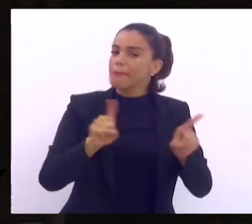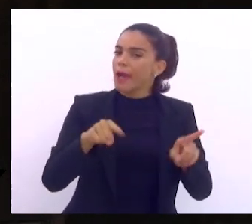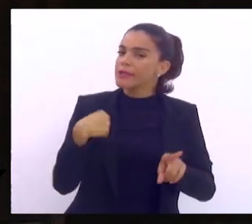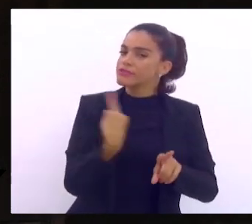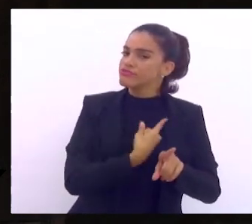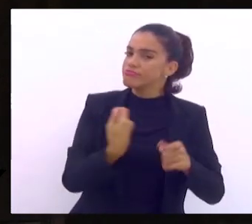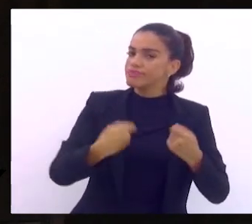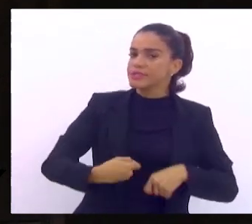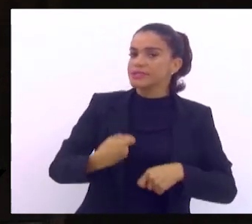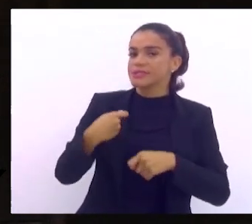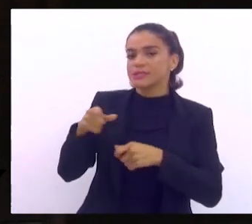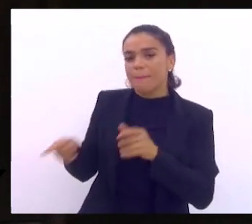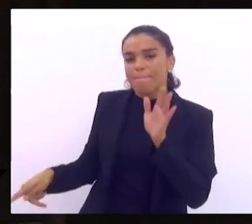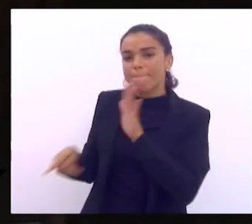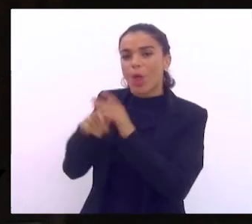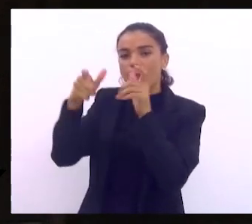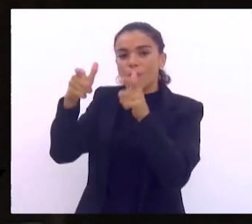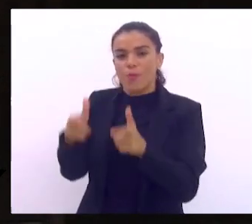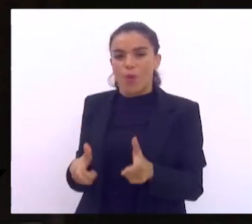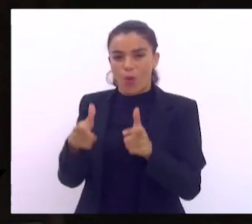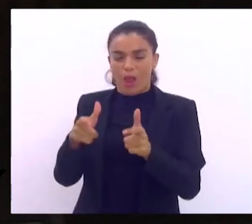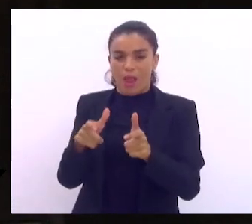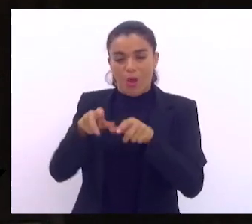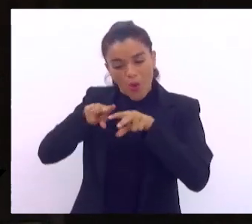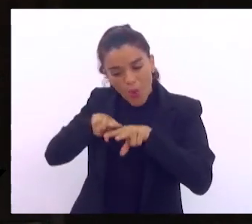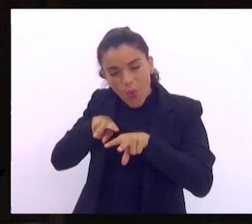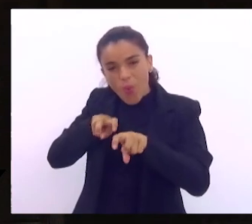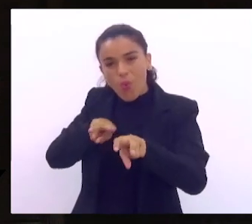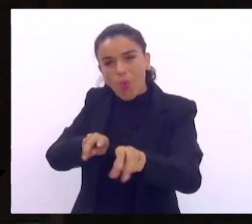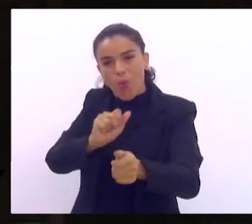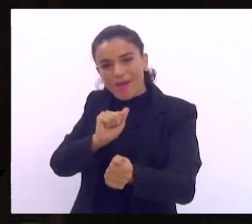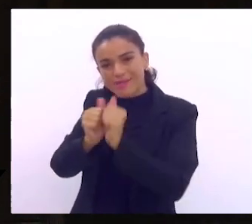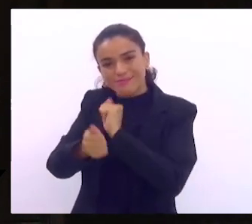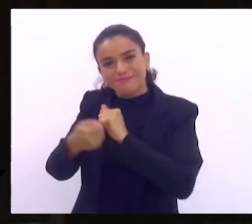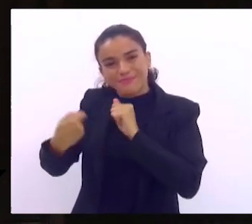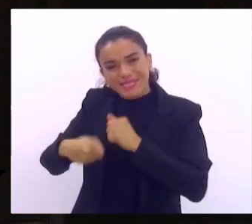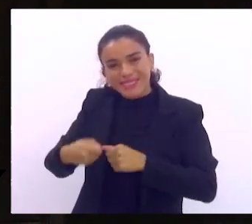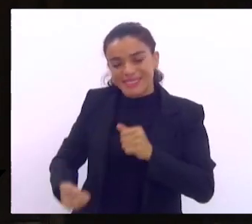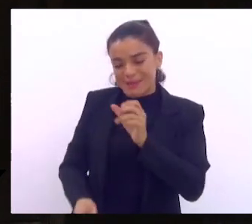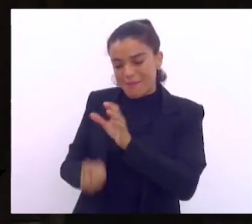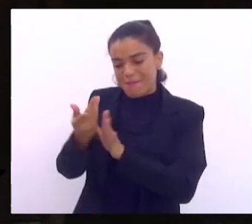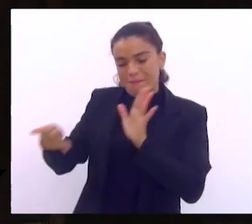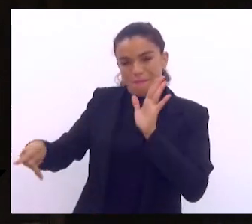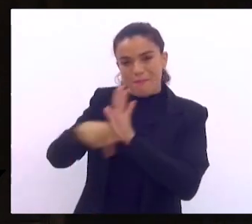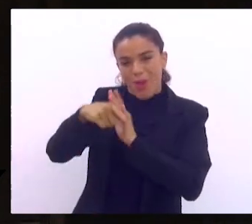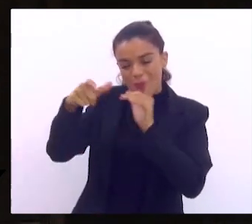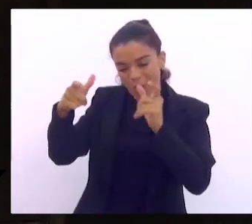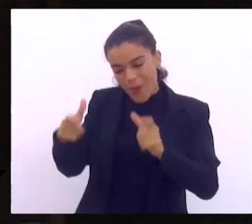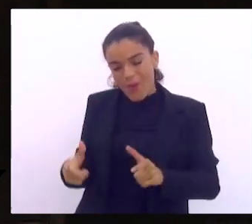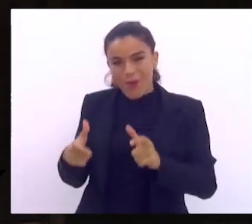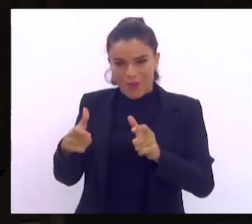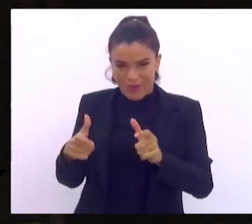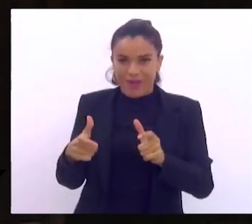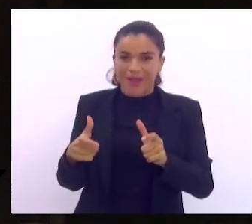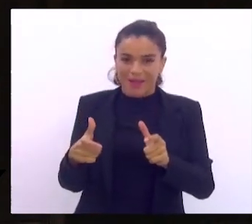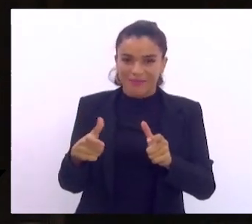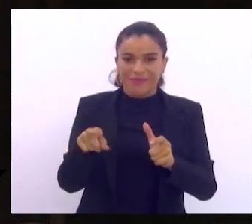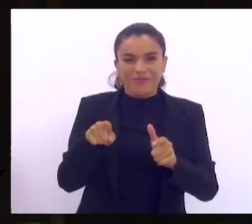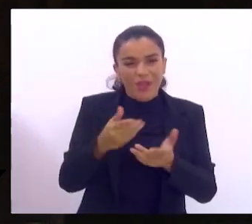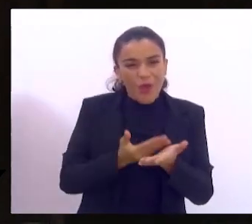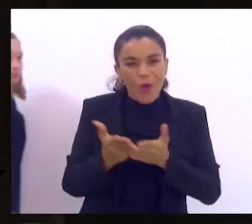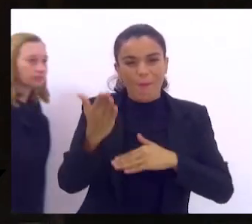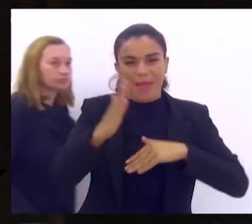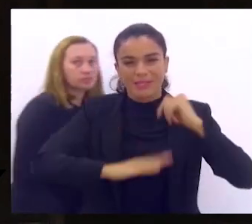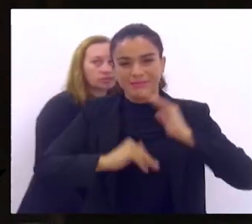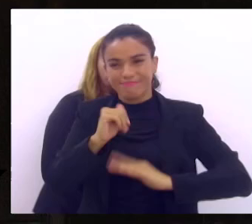temos que ter o nosso espaço. O atletismo precisa ter o nosso espaço. O atletismo, ele é o esporte base. Você começa